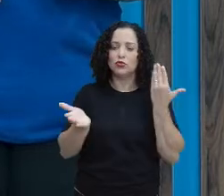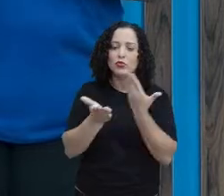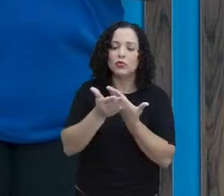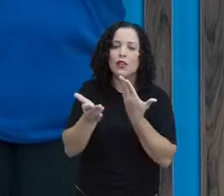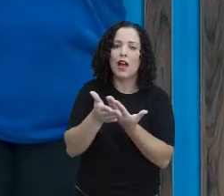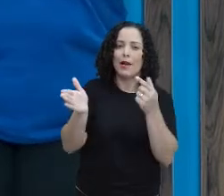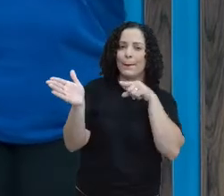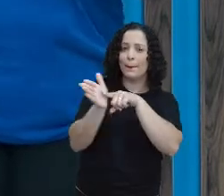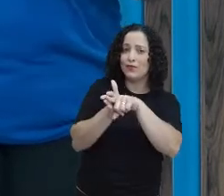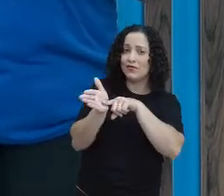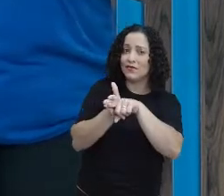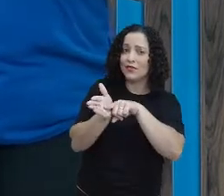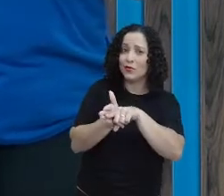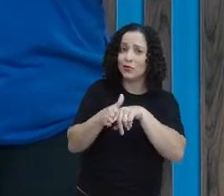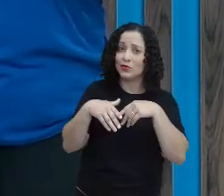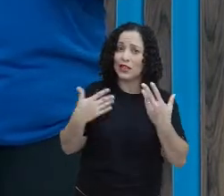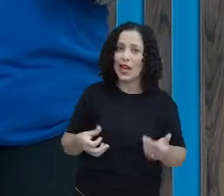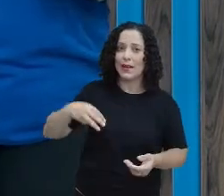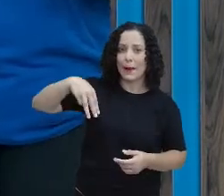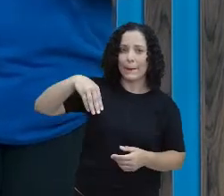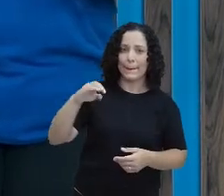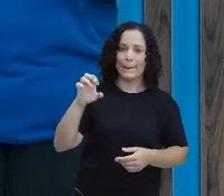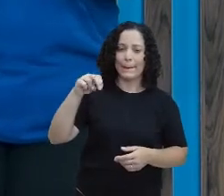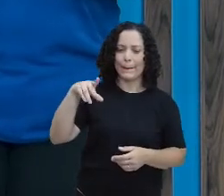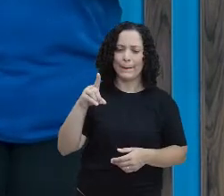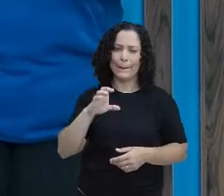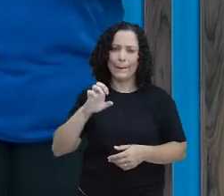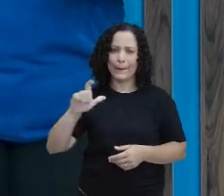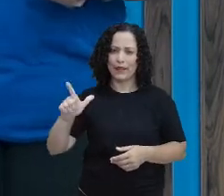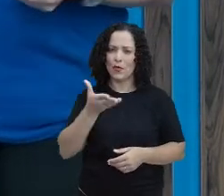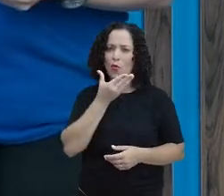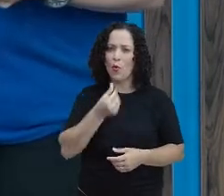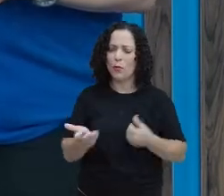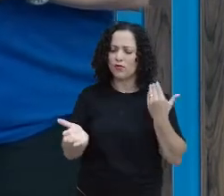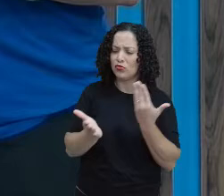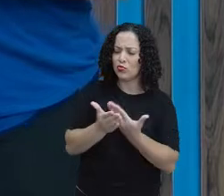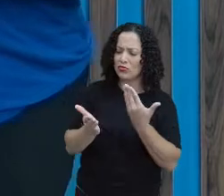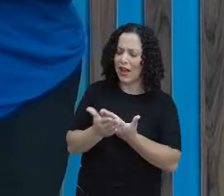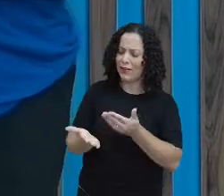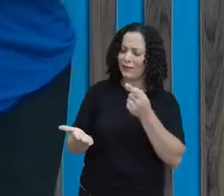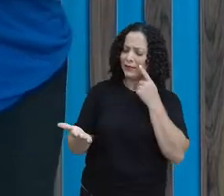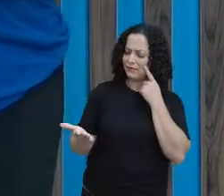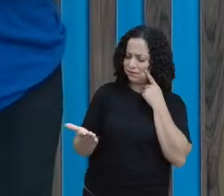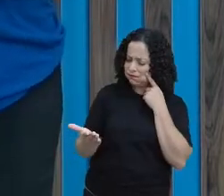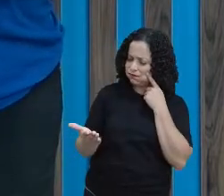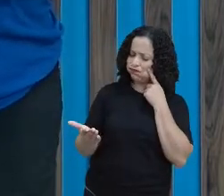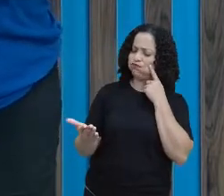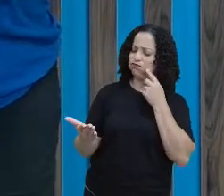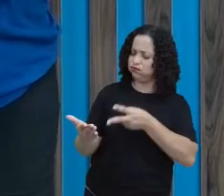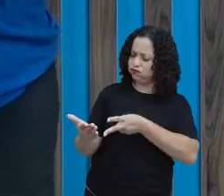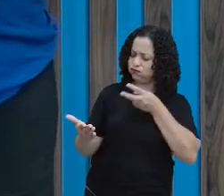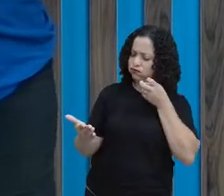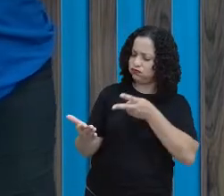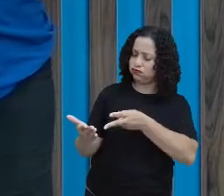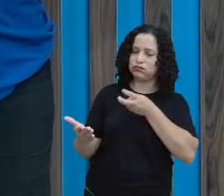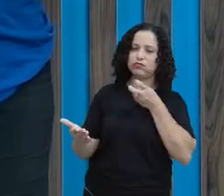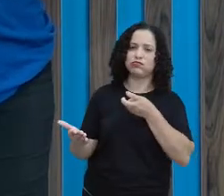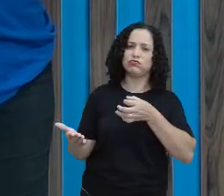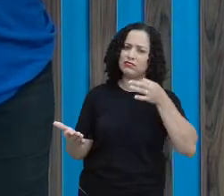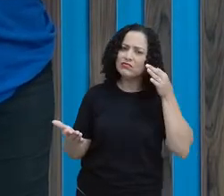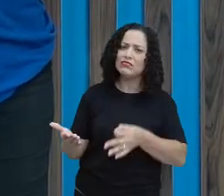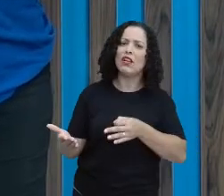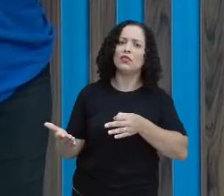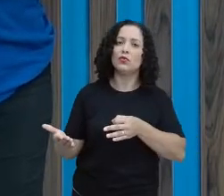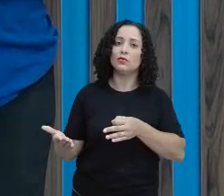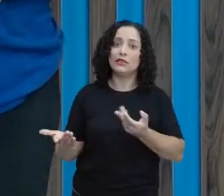impressionantemente chegaram às mesmas conclusões. E aí, redescobriram as ideias de Mendel,